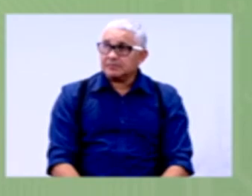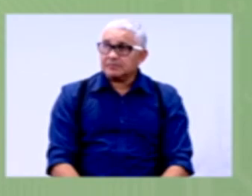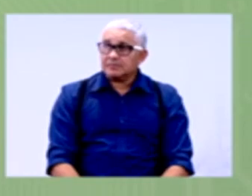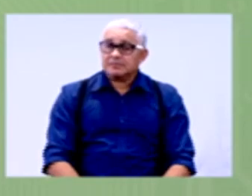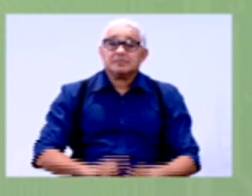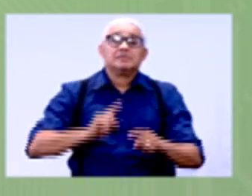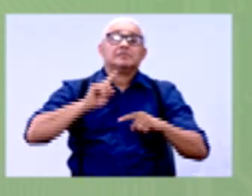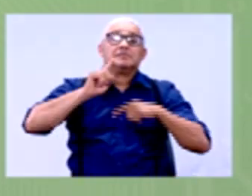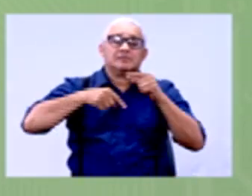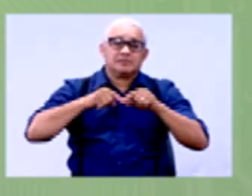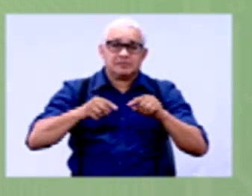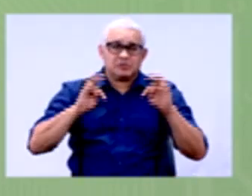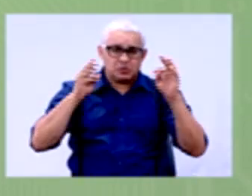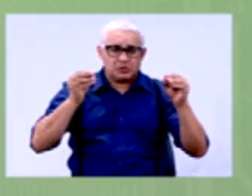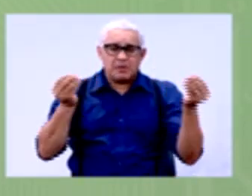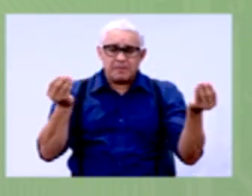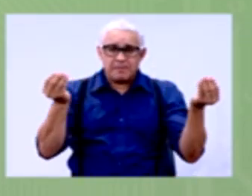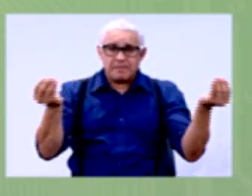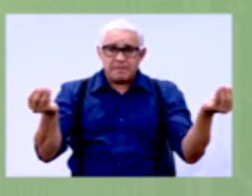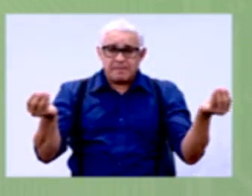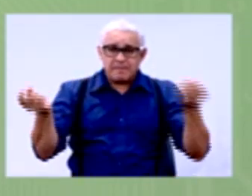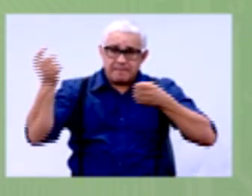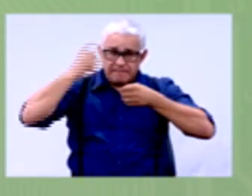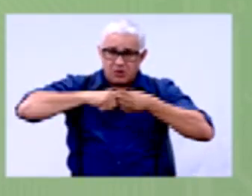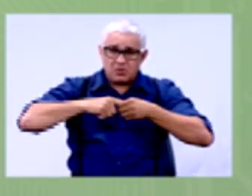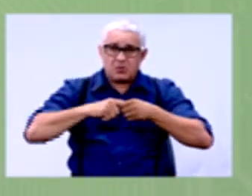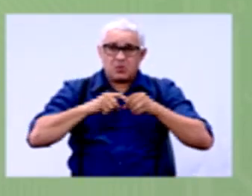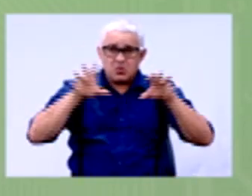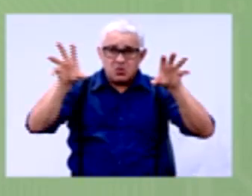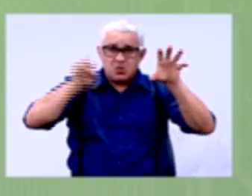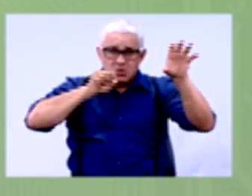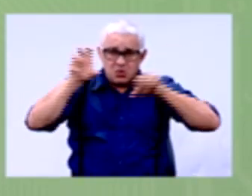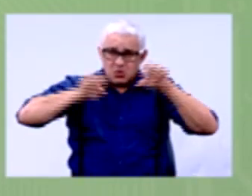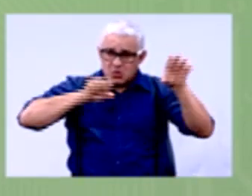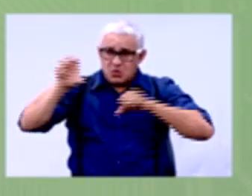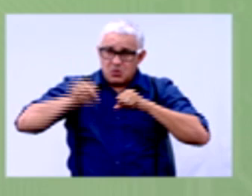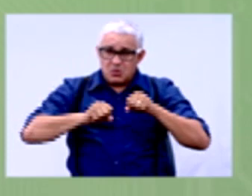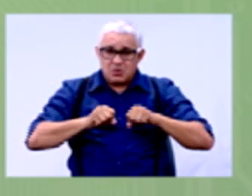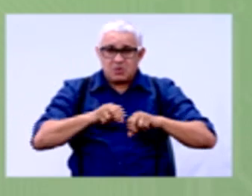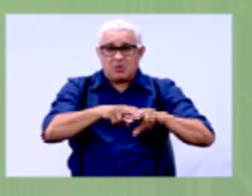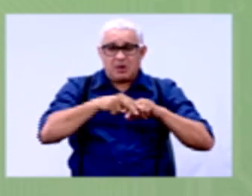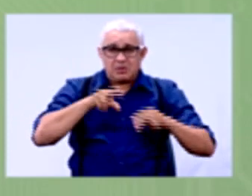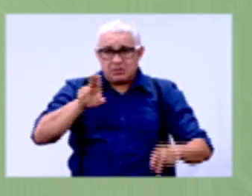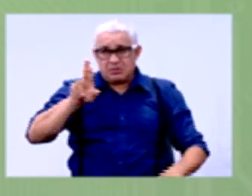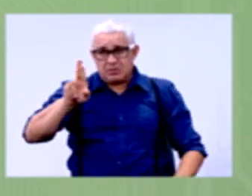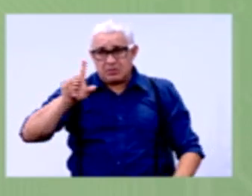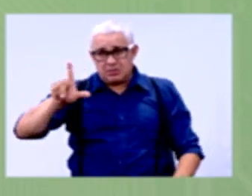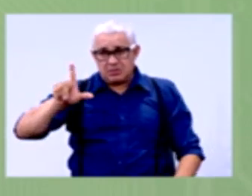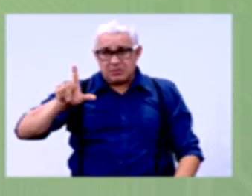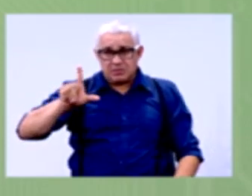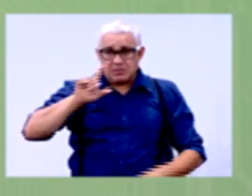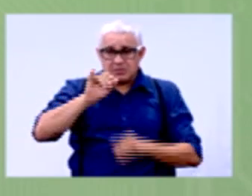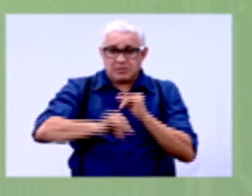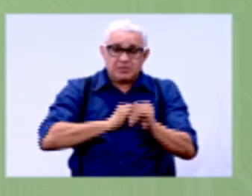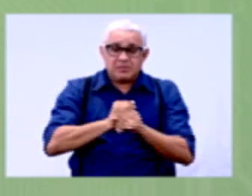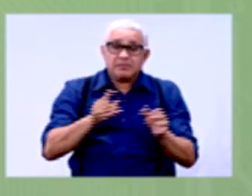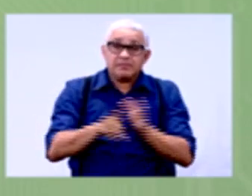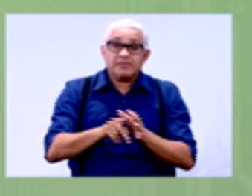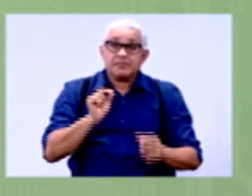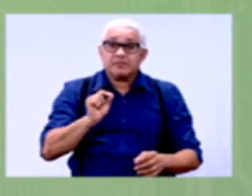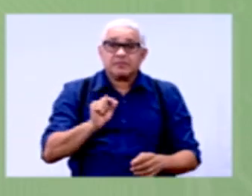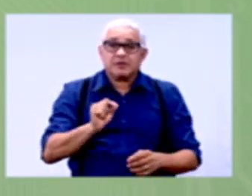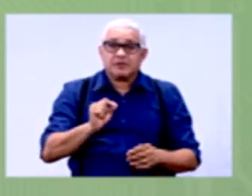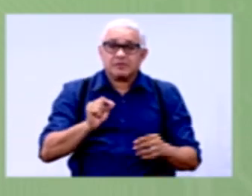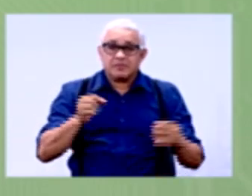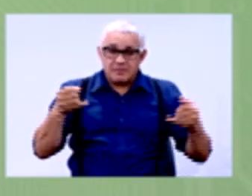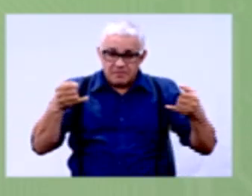Depois dessas informações terem sido recuperadas aí por meio da URL da nossa página, né, a gente